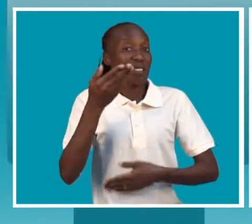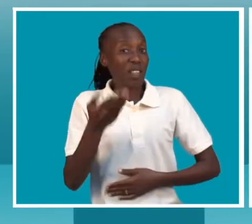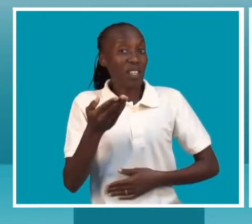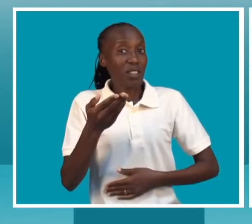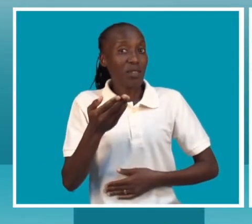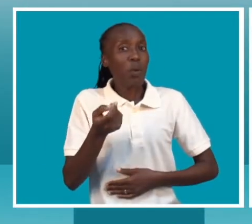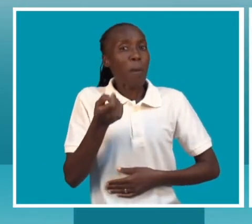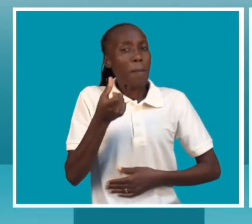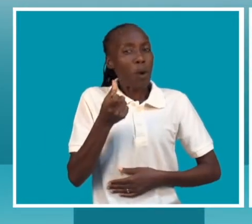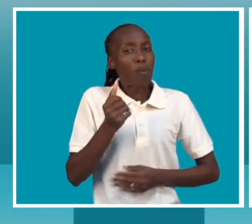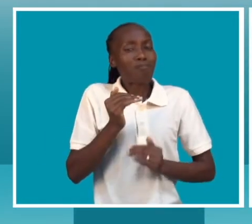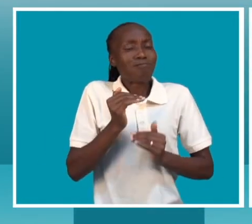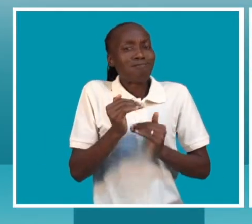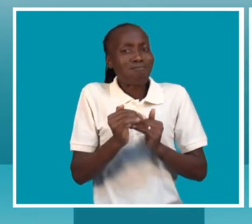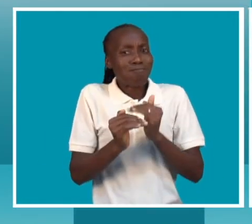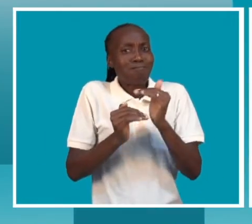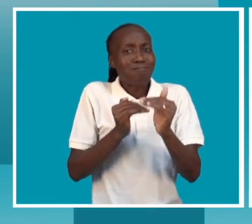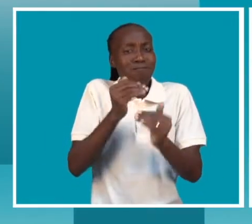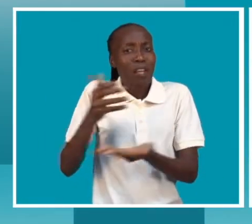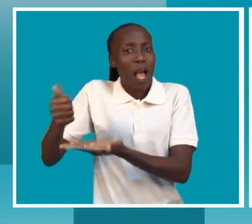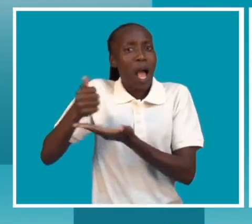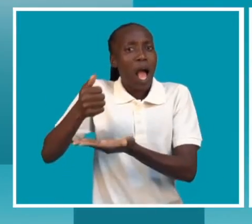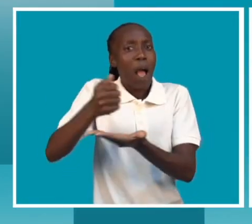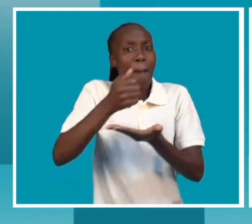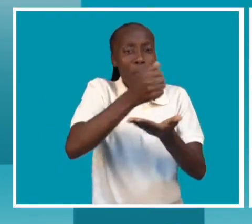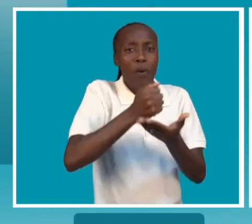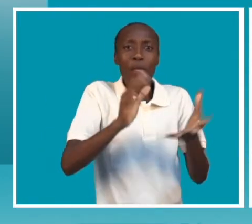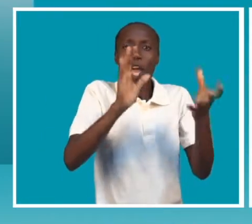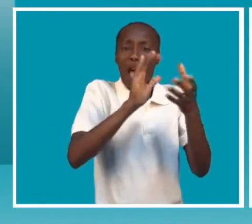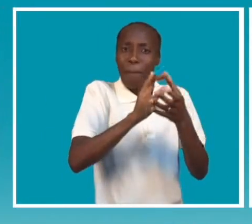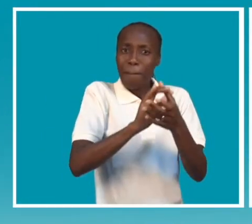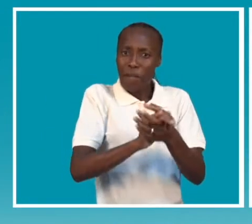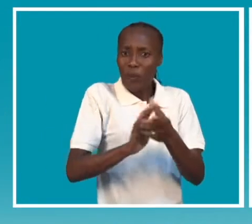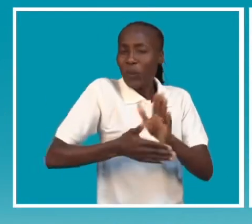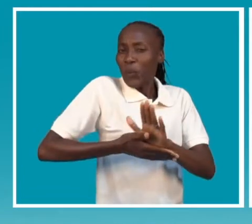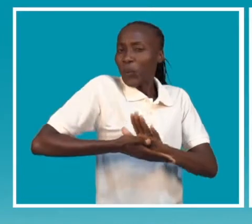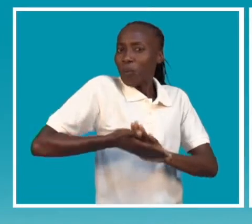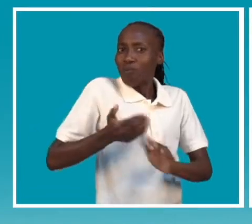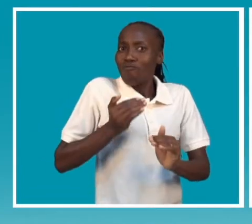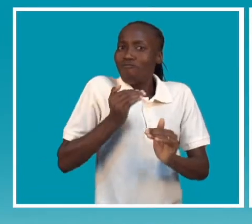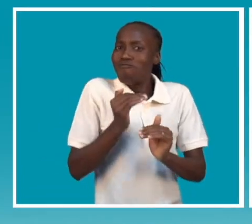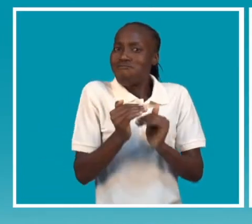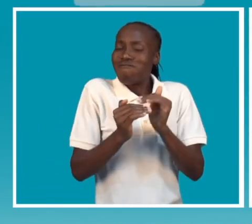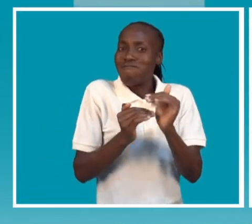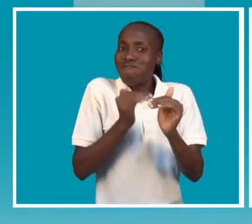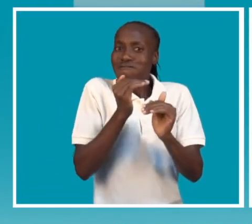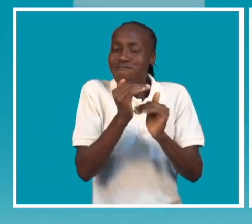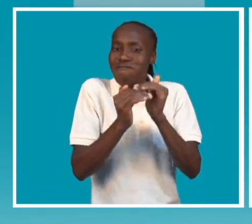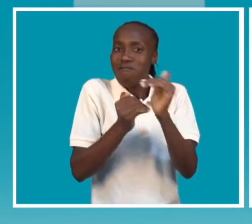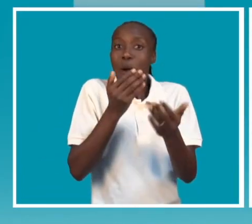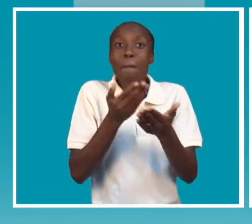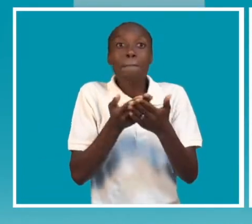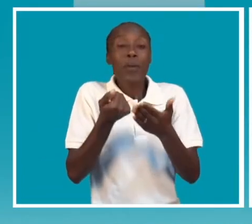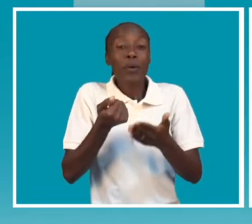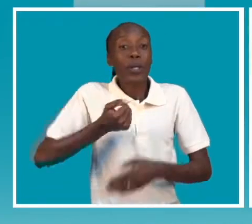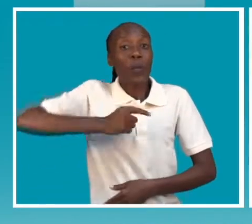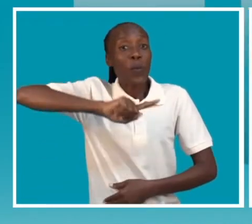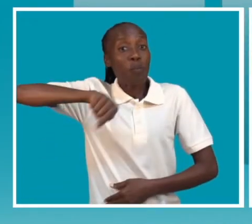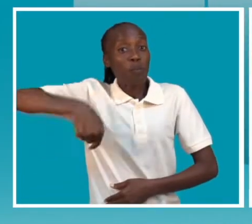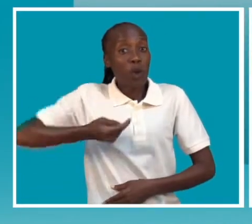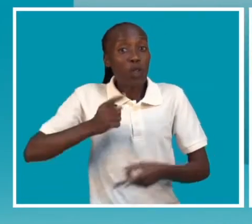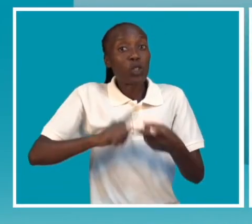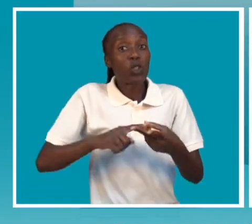apoio de um e outro amigo, tem vindo a crescer. Porque tanto nós, como outras pessoas